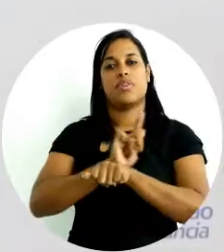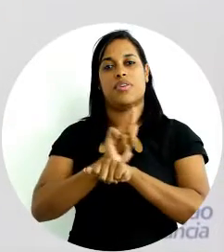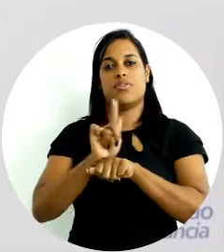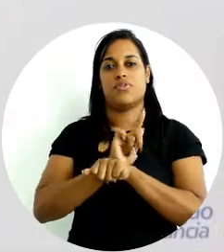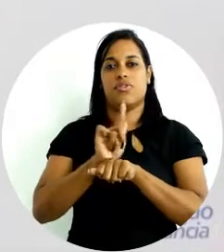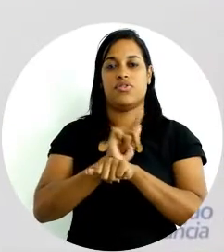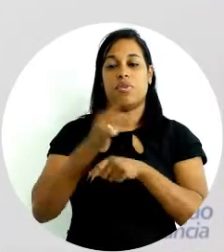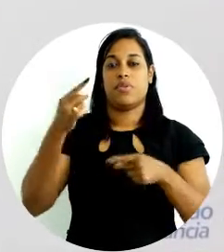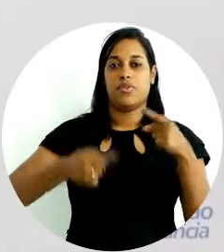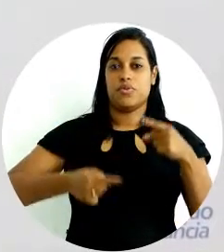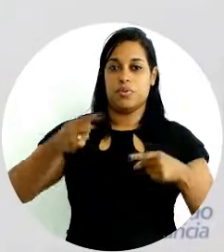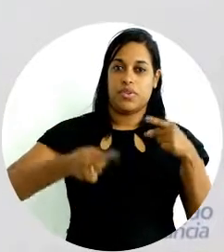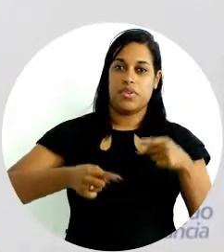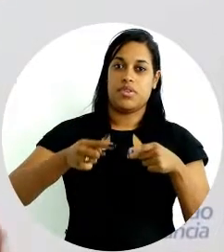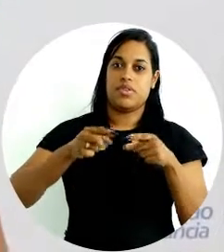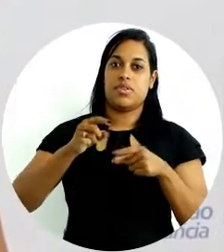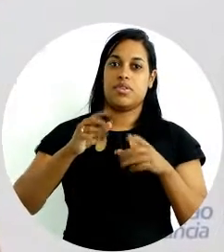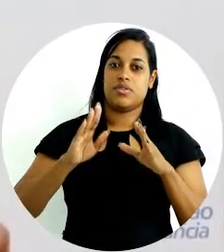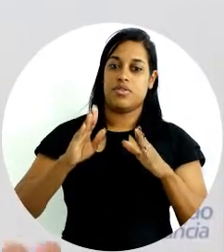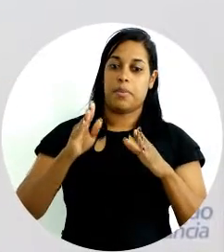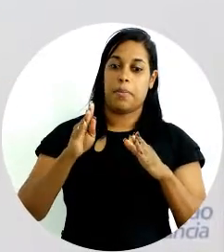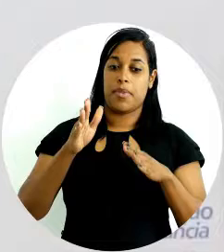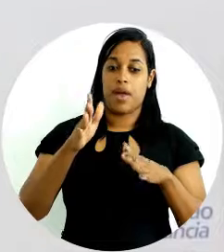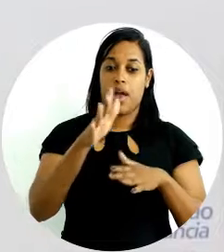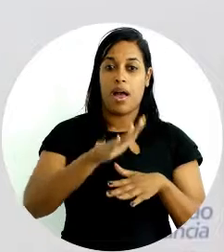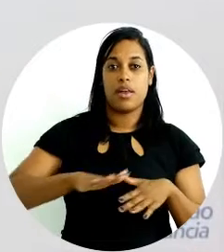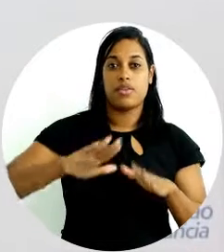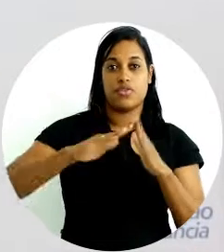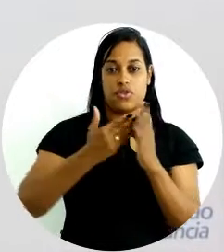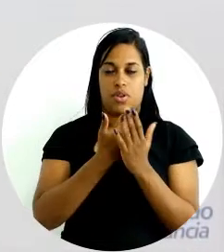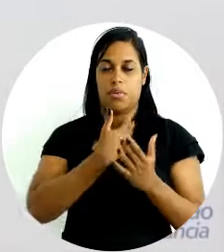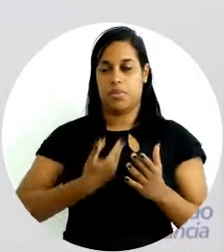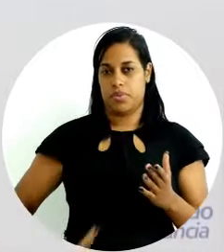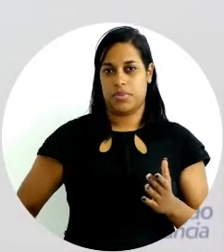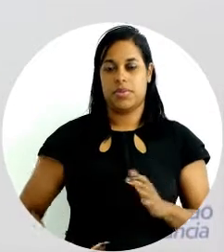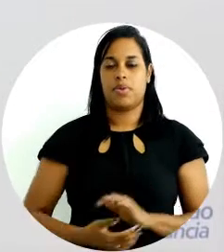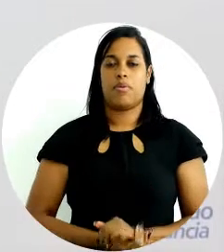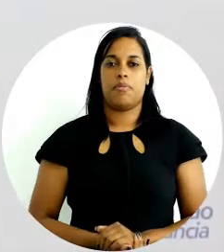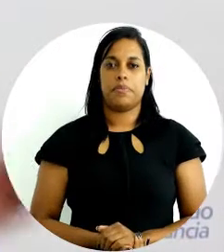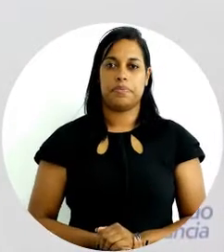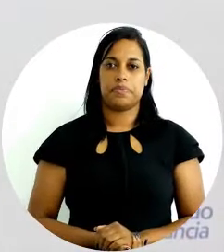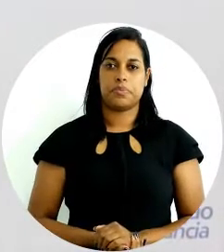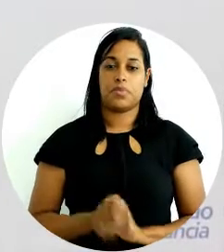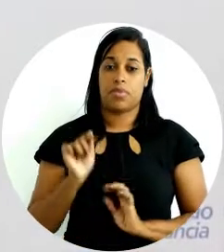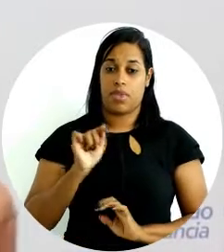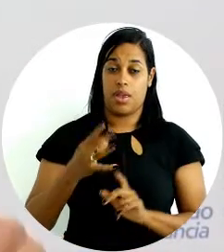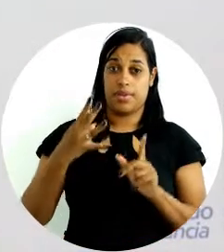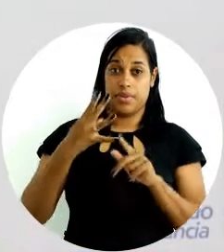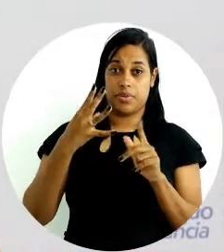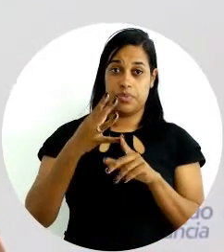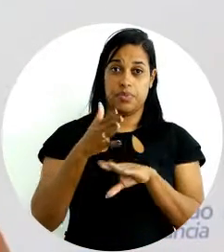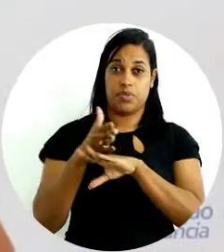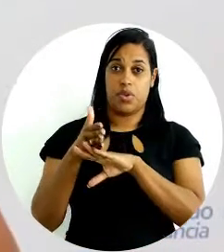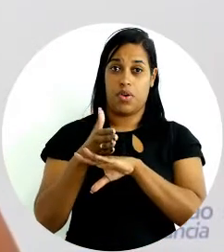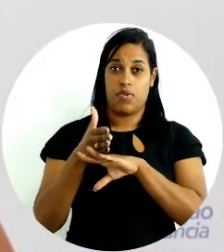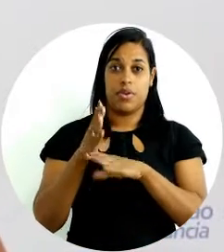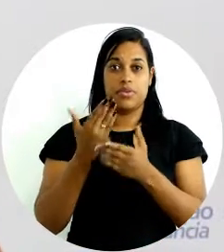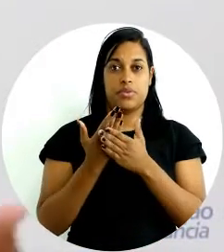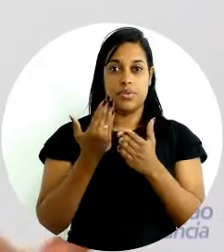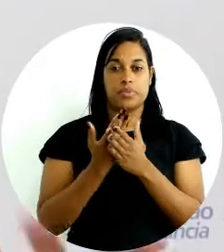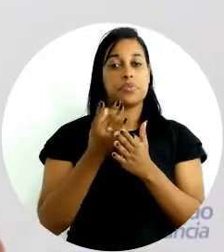e da gestão das políticas para a educação pública. Bem, nessa quarta